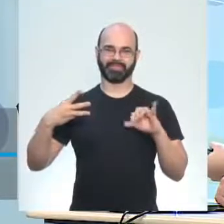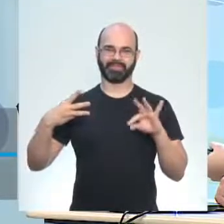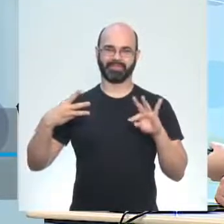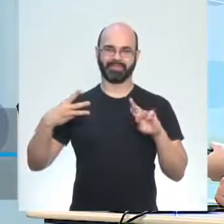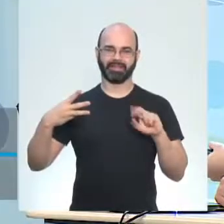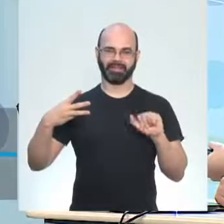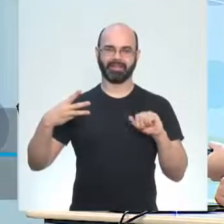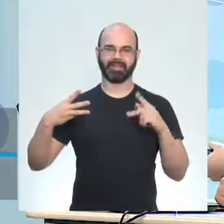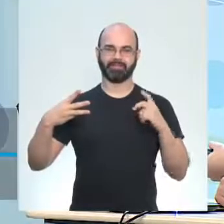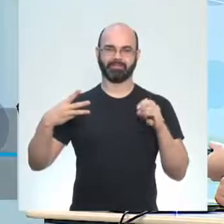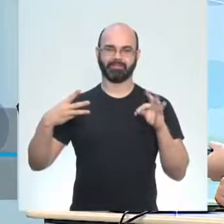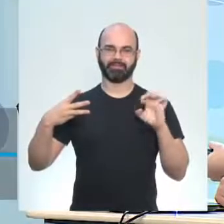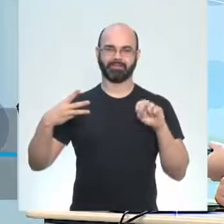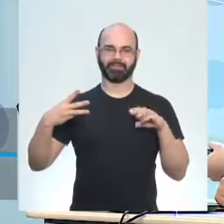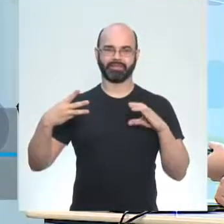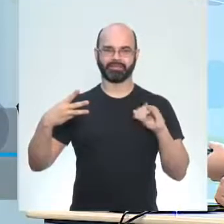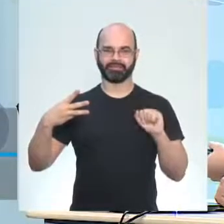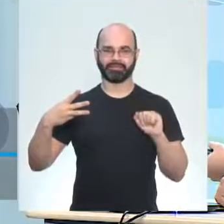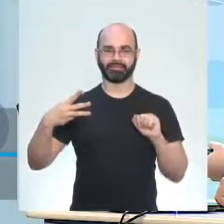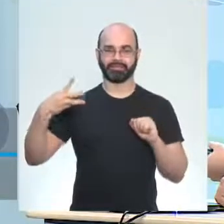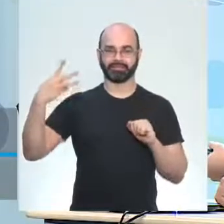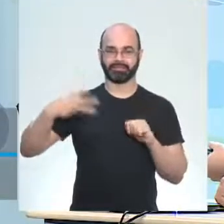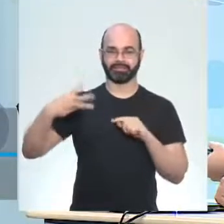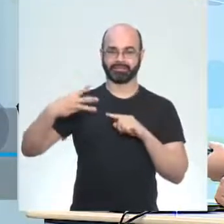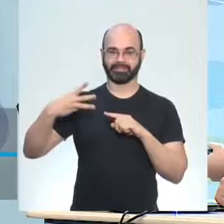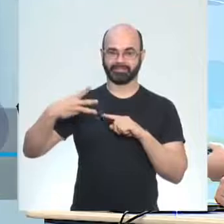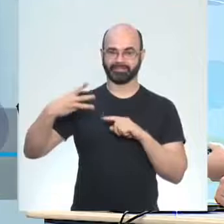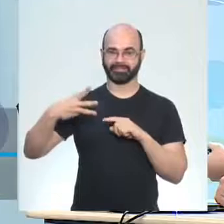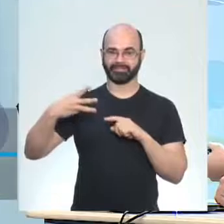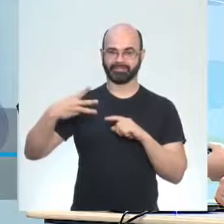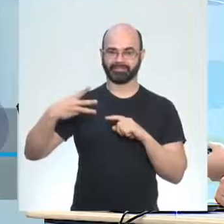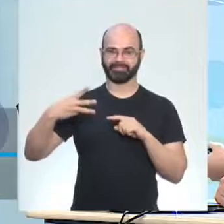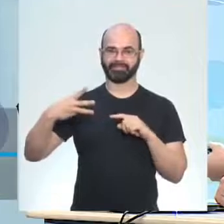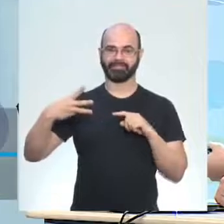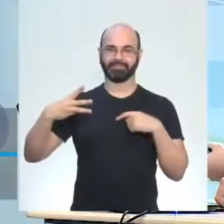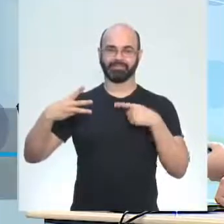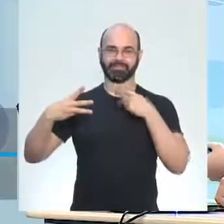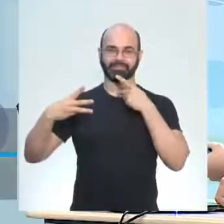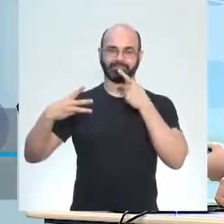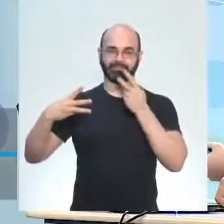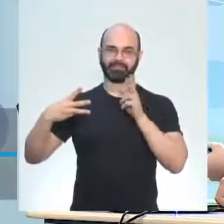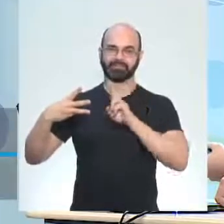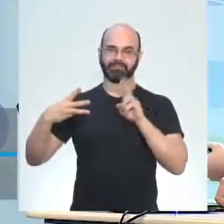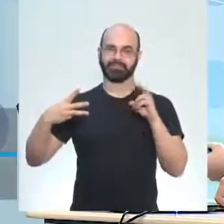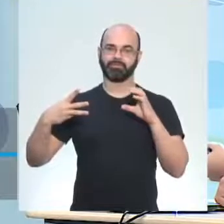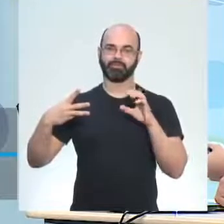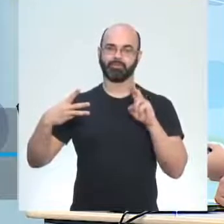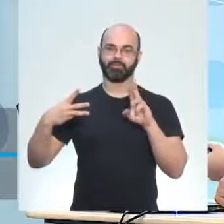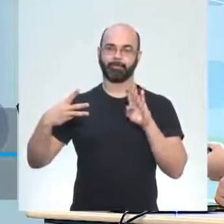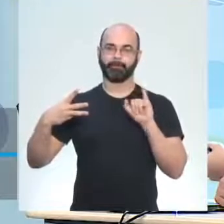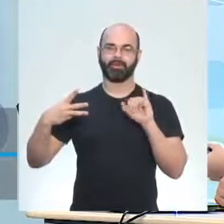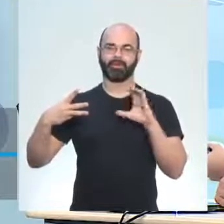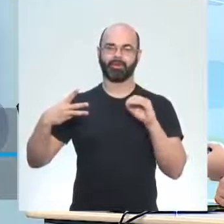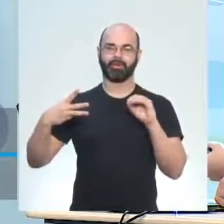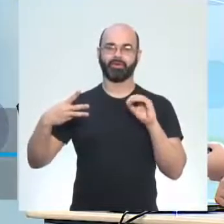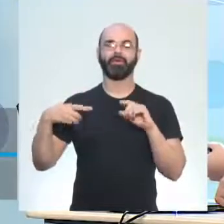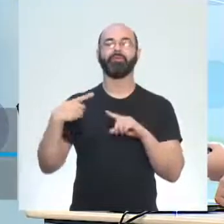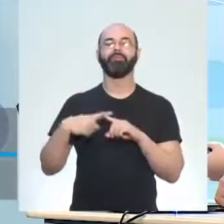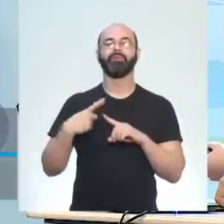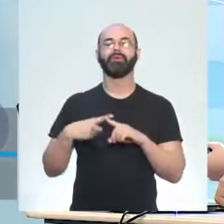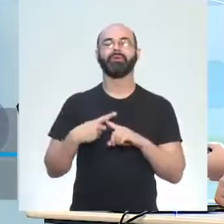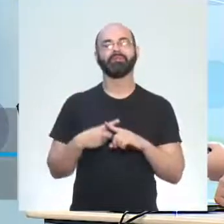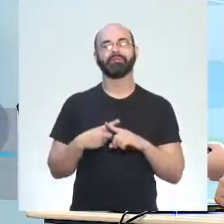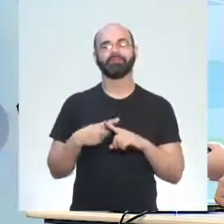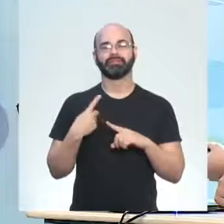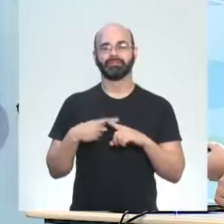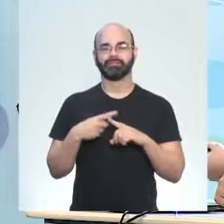gente fazer uma referência. Esse 3ª potência que nós indicamos, a gente chama de cúbico. Por quê? Porque a gente usa